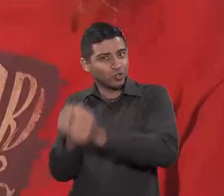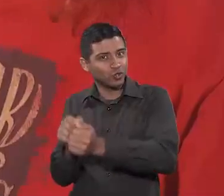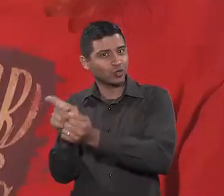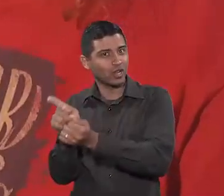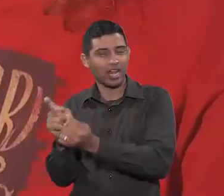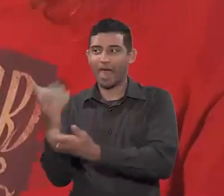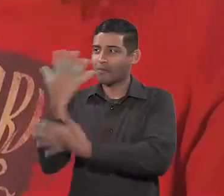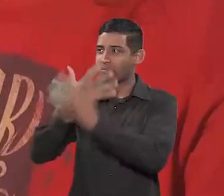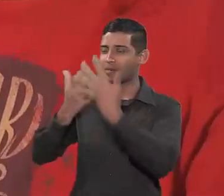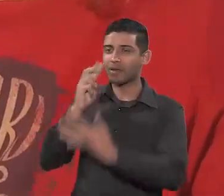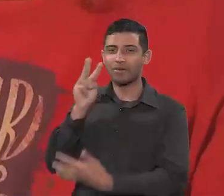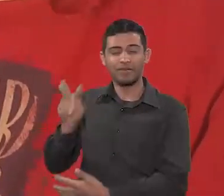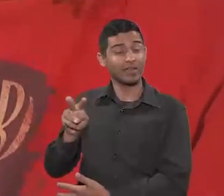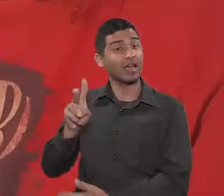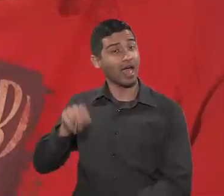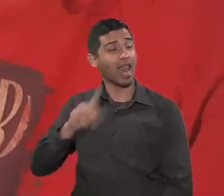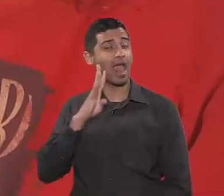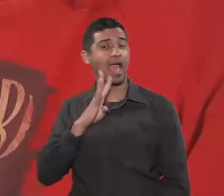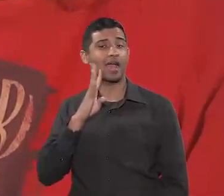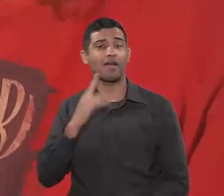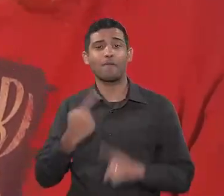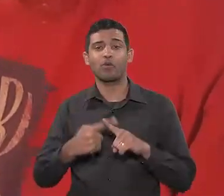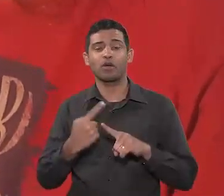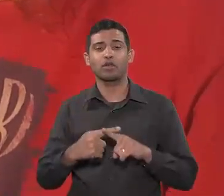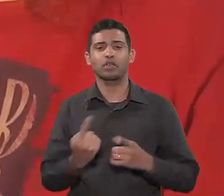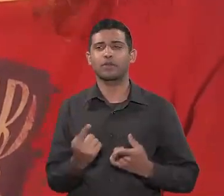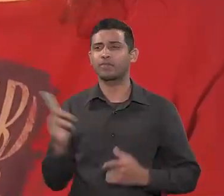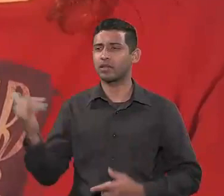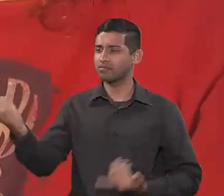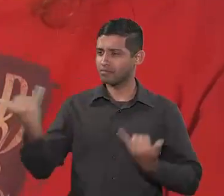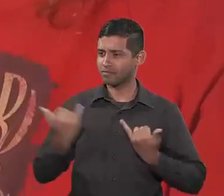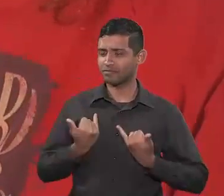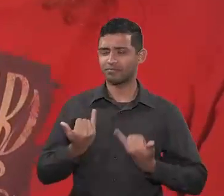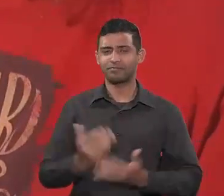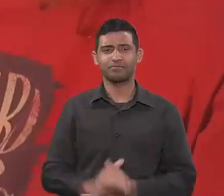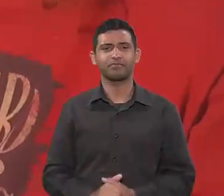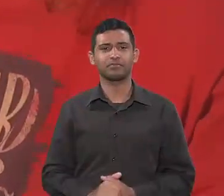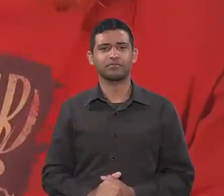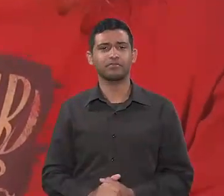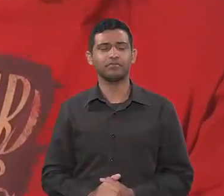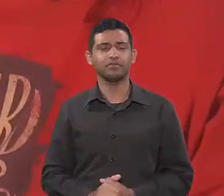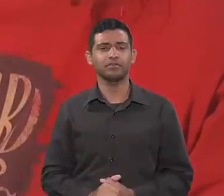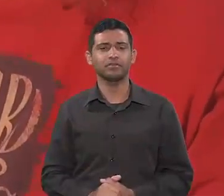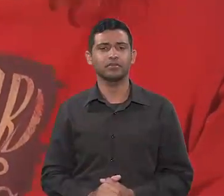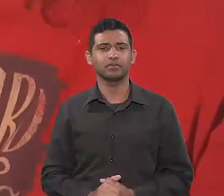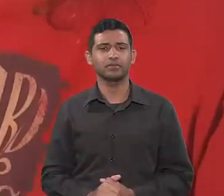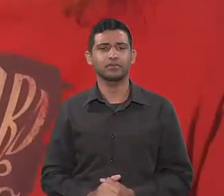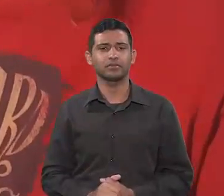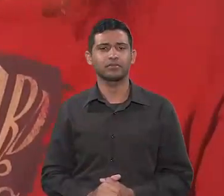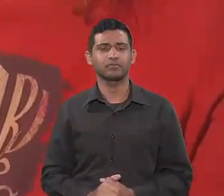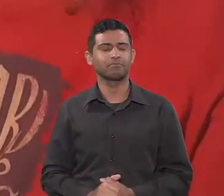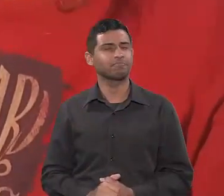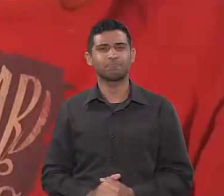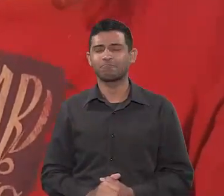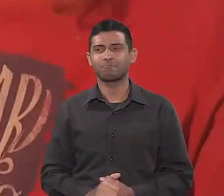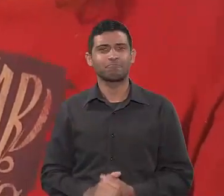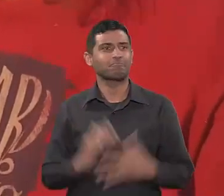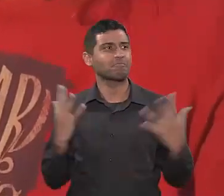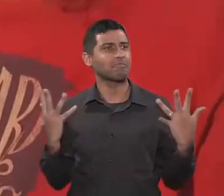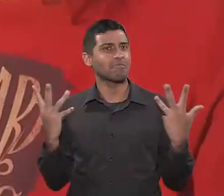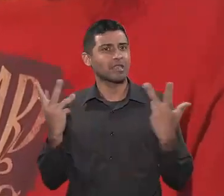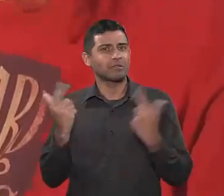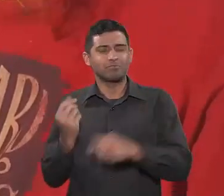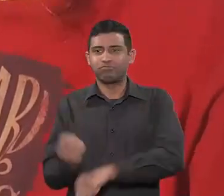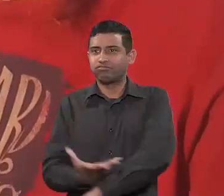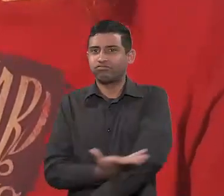né? E foi muito legal porque ele me falou que o que foi mais incrível, mais emocionante foi